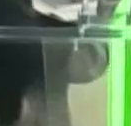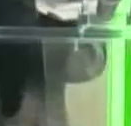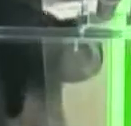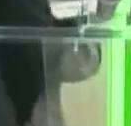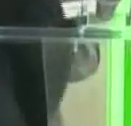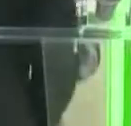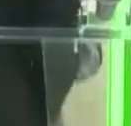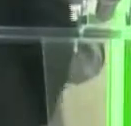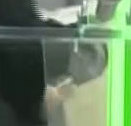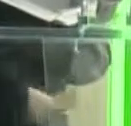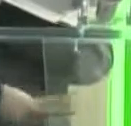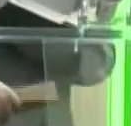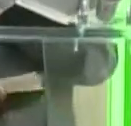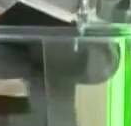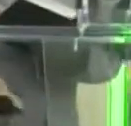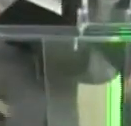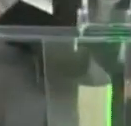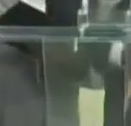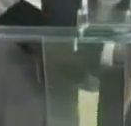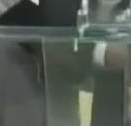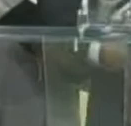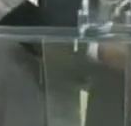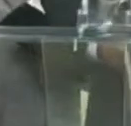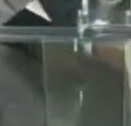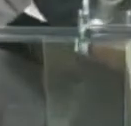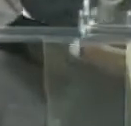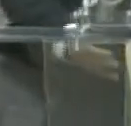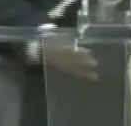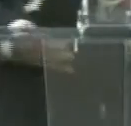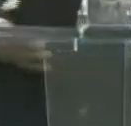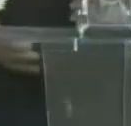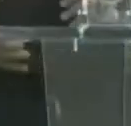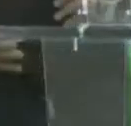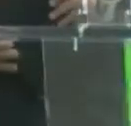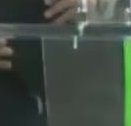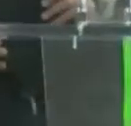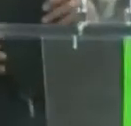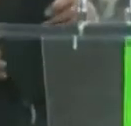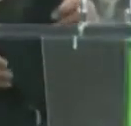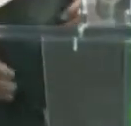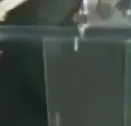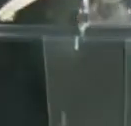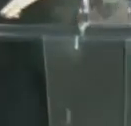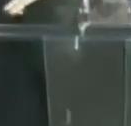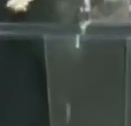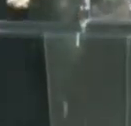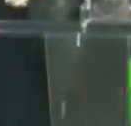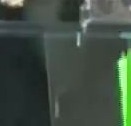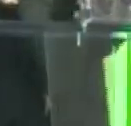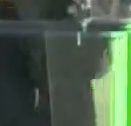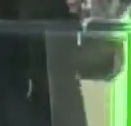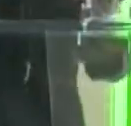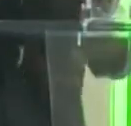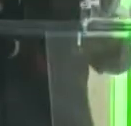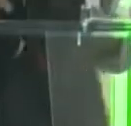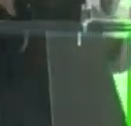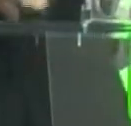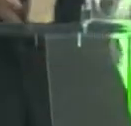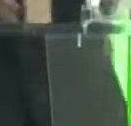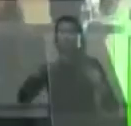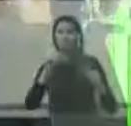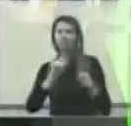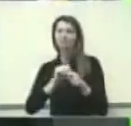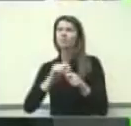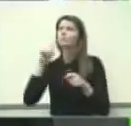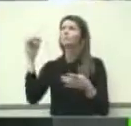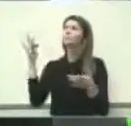levanta suas mãos comigo soberano Deus eterno Pai senhor nós queremos te louvar te agradecer por tudo quanto o